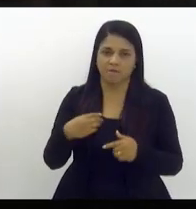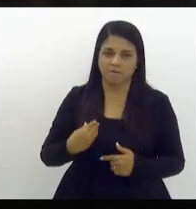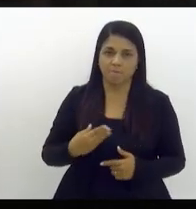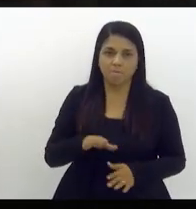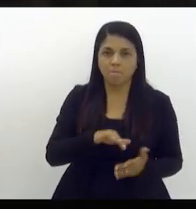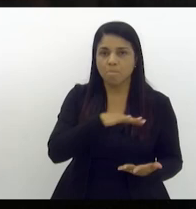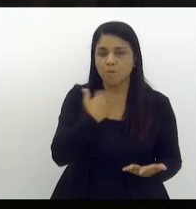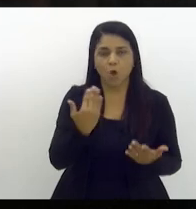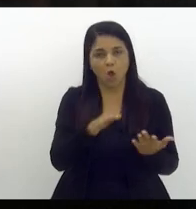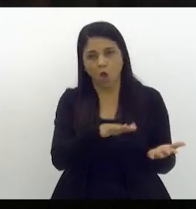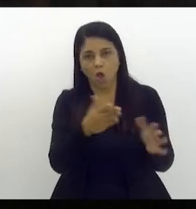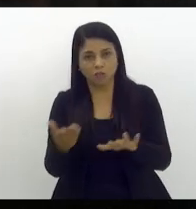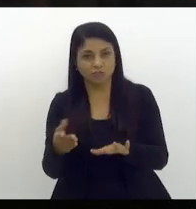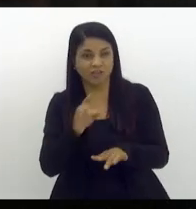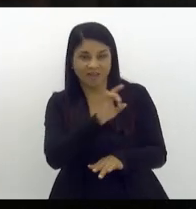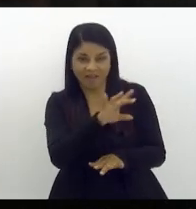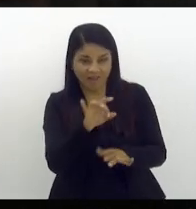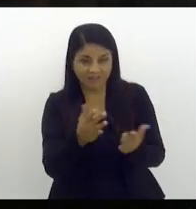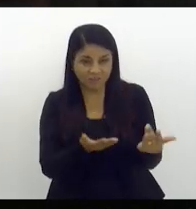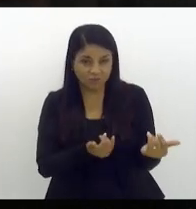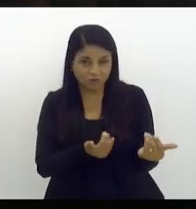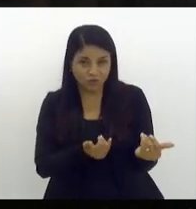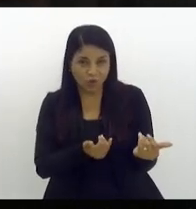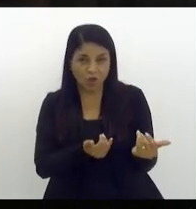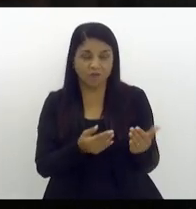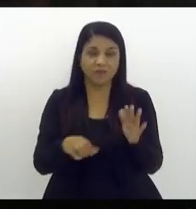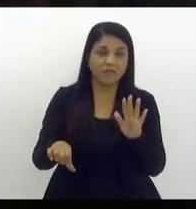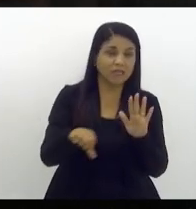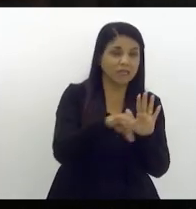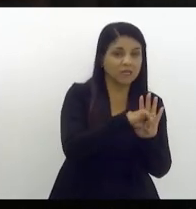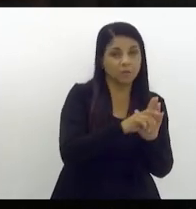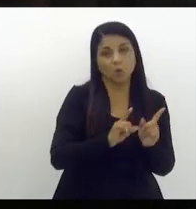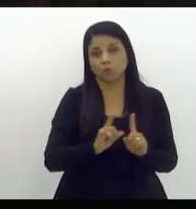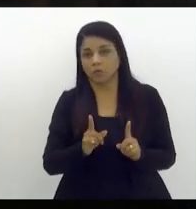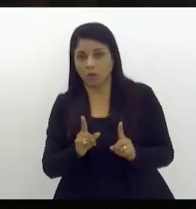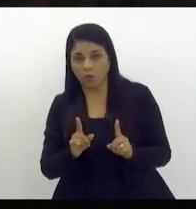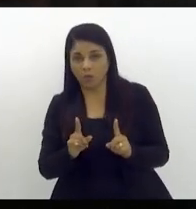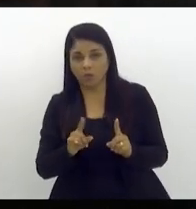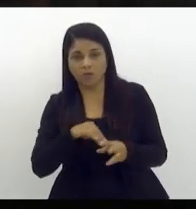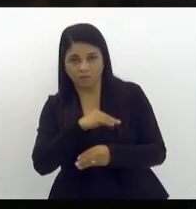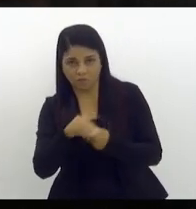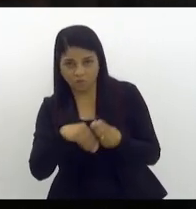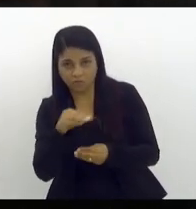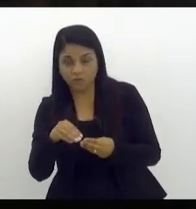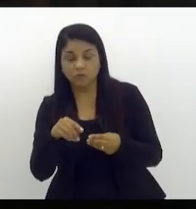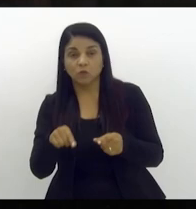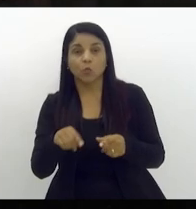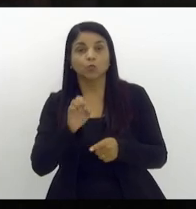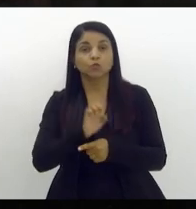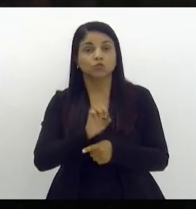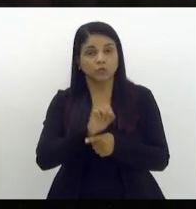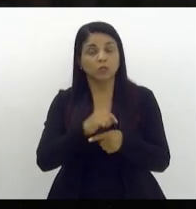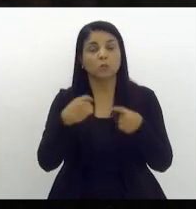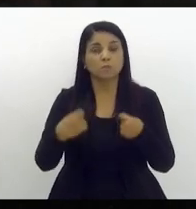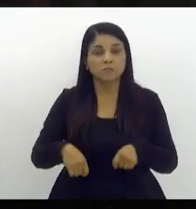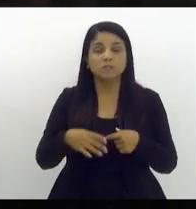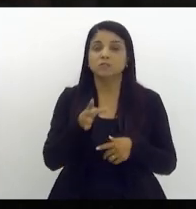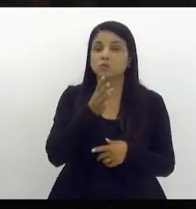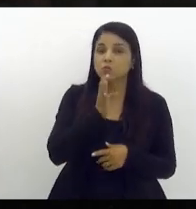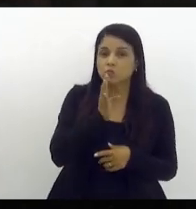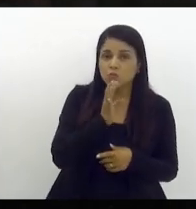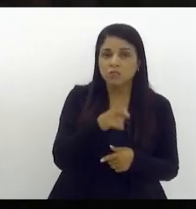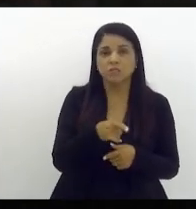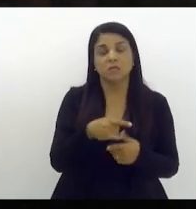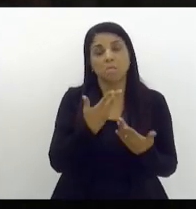cada jovem morto, seja com envolvimento com crime ou não, o Estado tem que ficar enlutado, reconhecer que perdeu